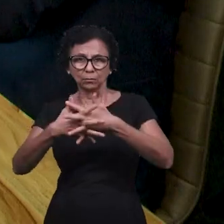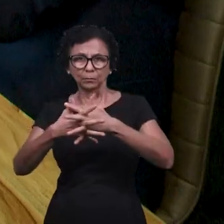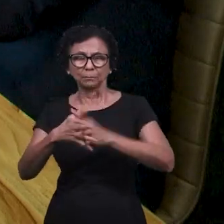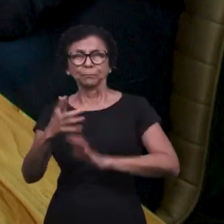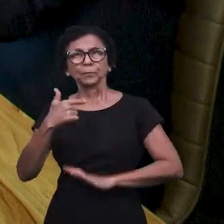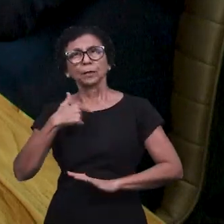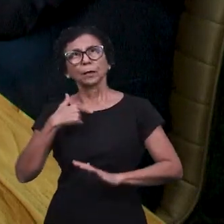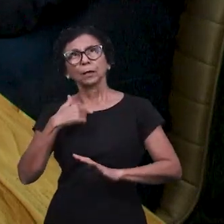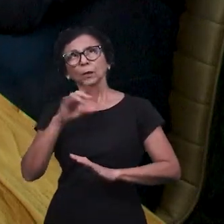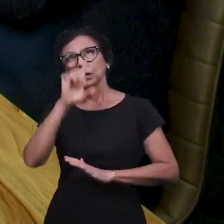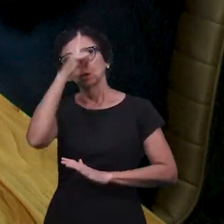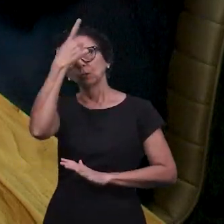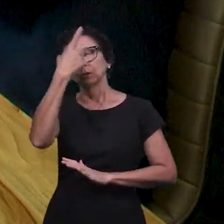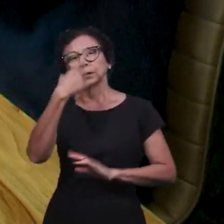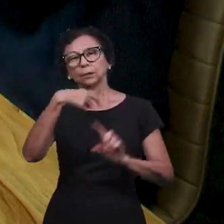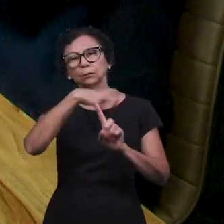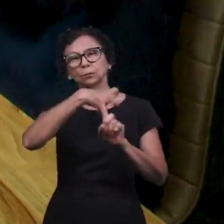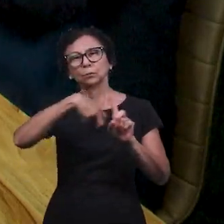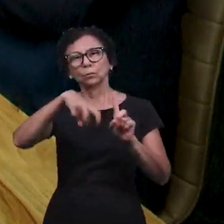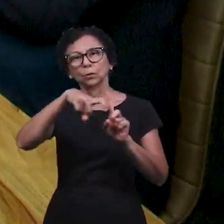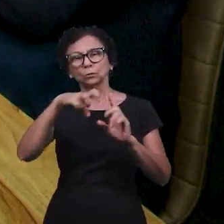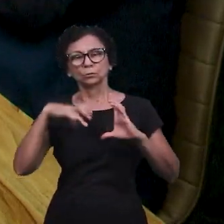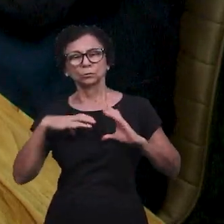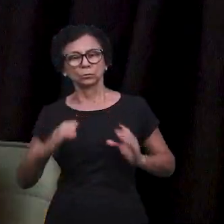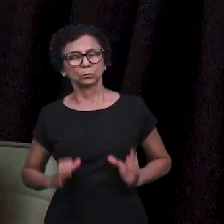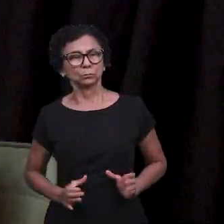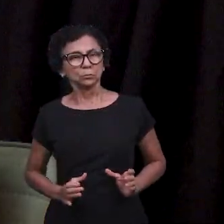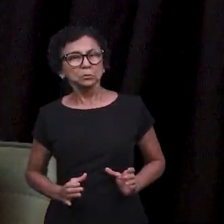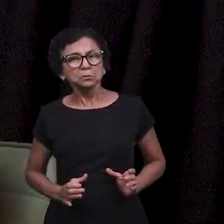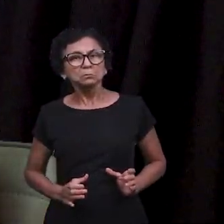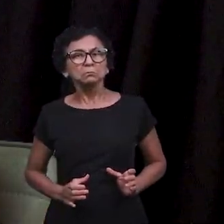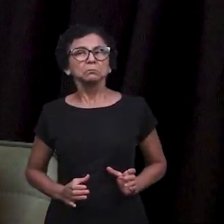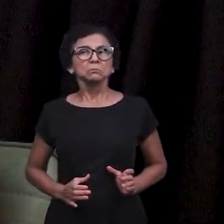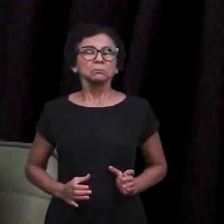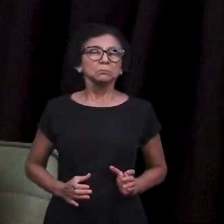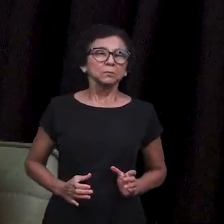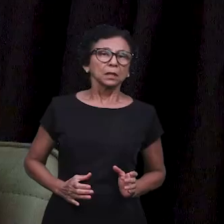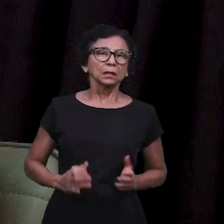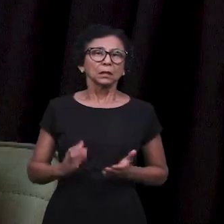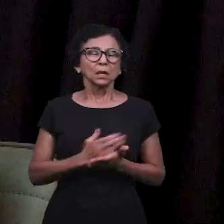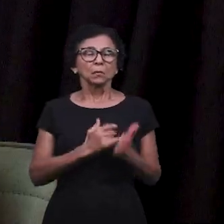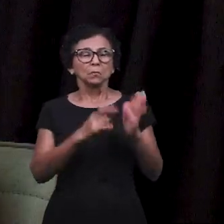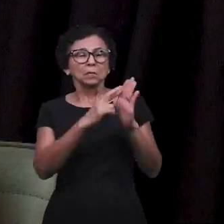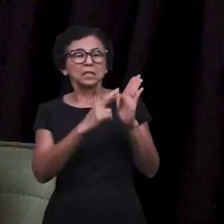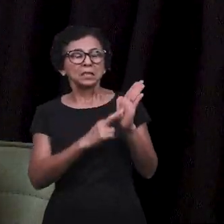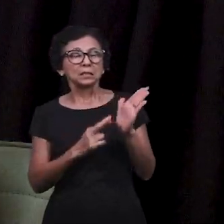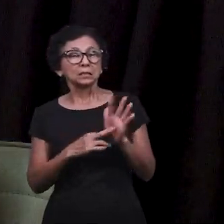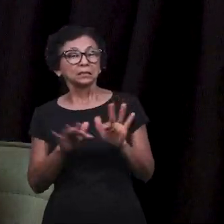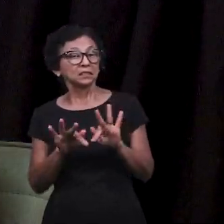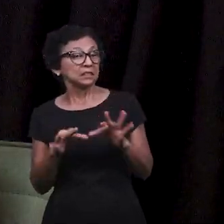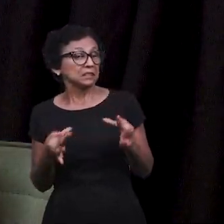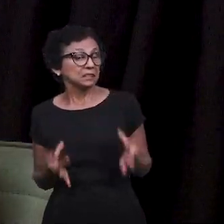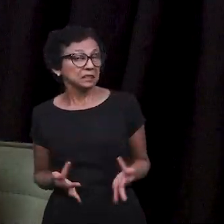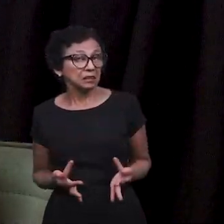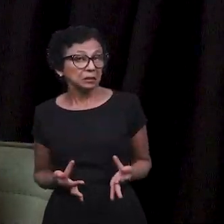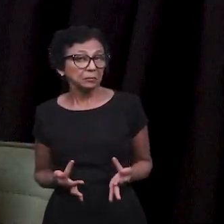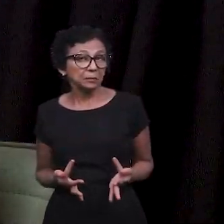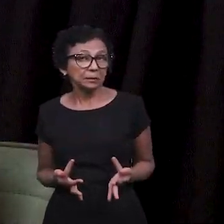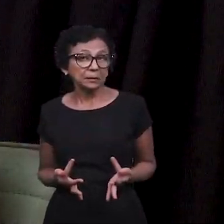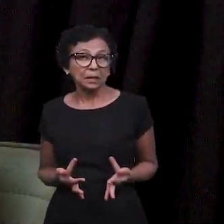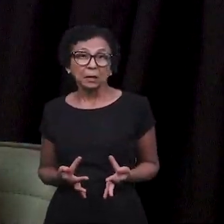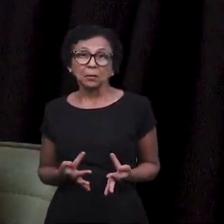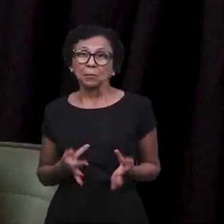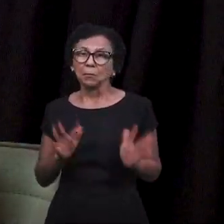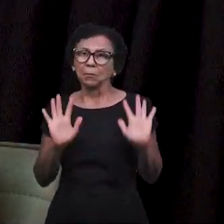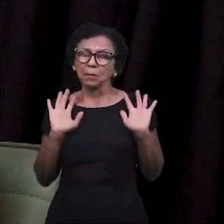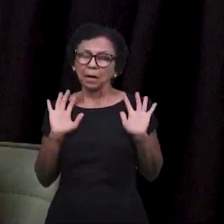conduta, eu tenho lá alguns mecanismos ou algumas políticas simples, mas eu não tenho efetividade desse